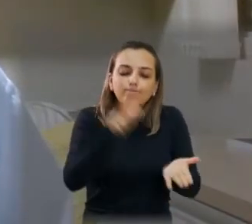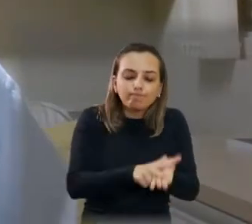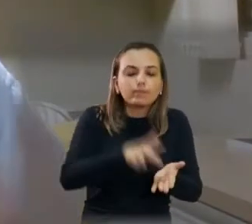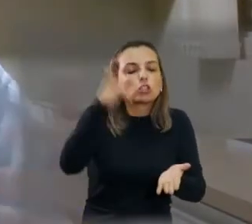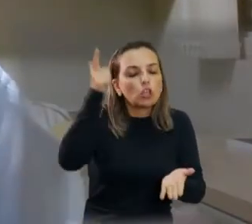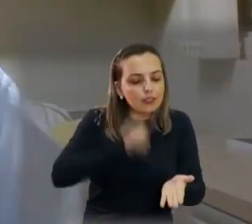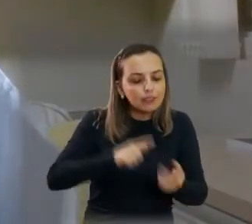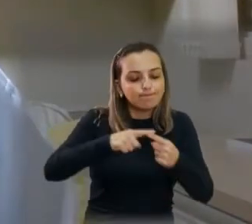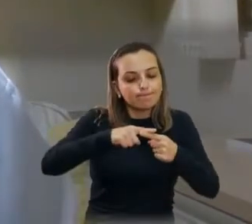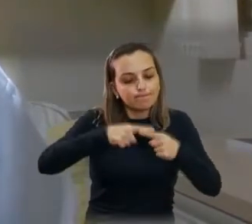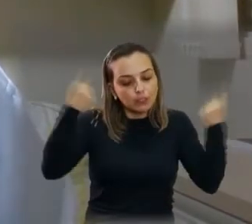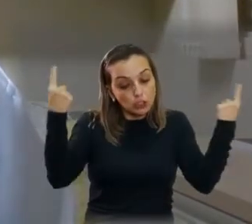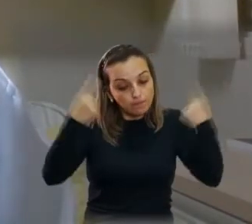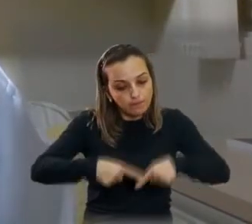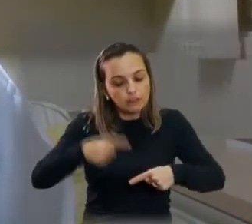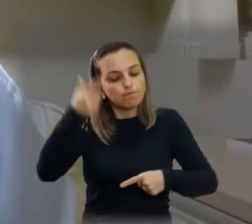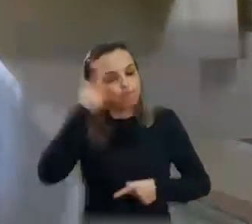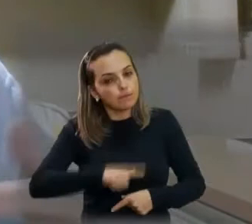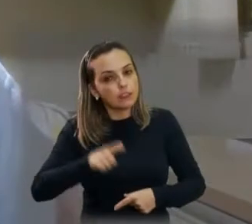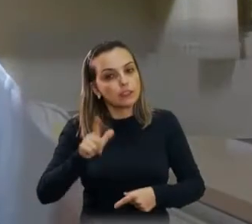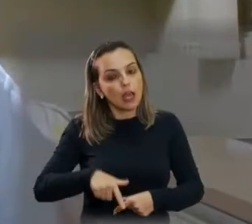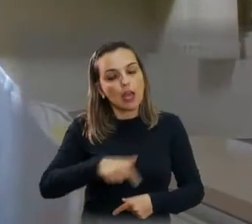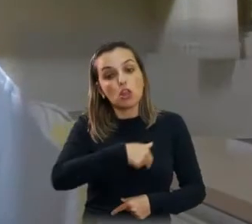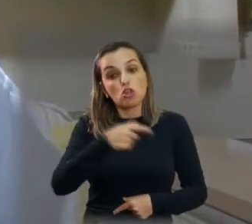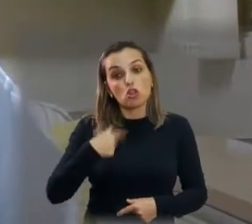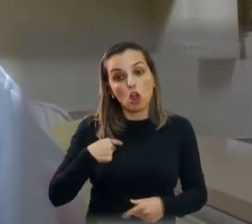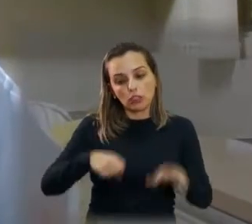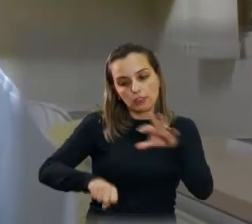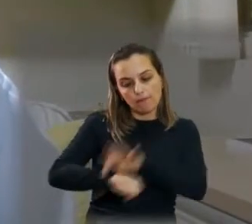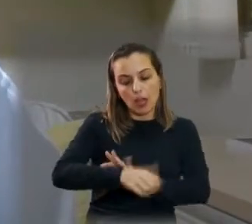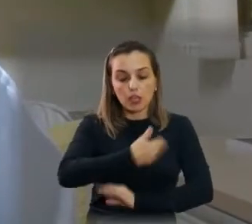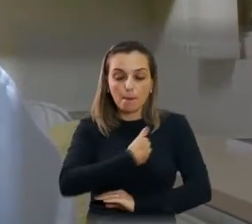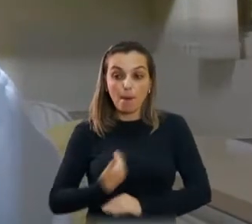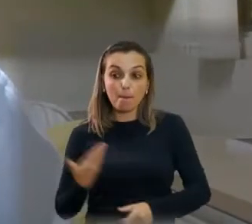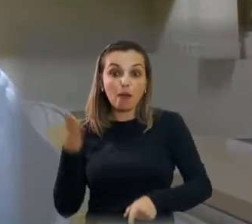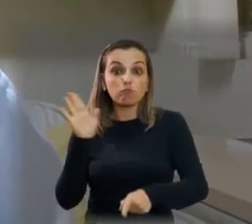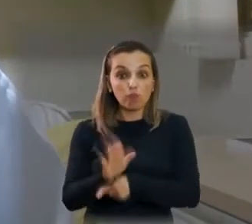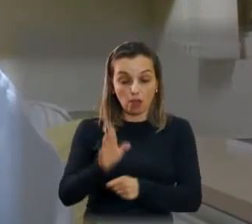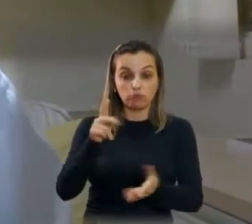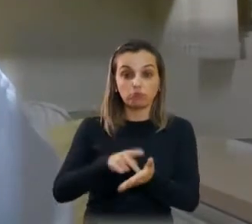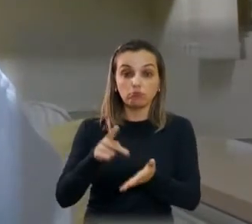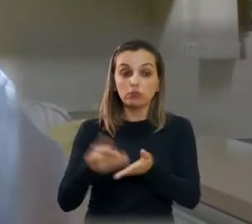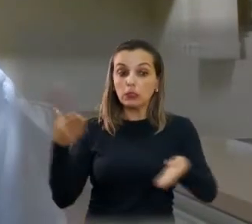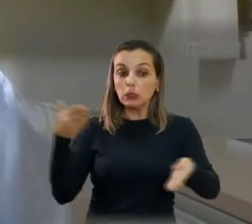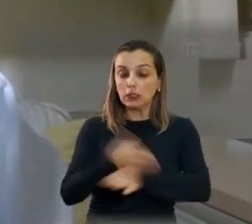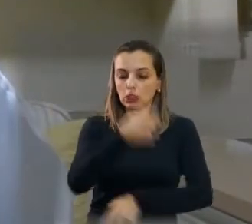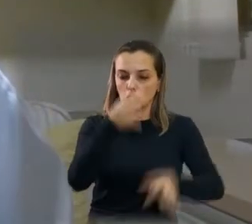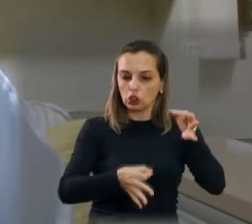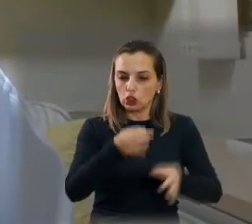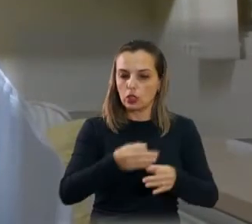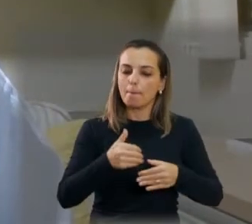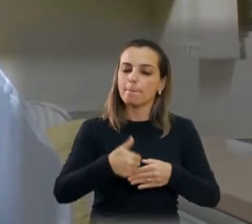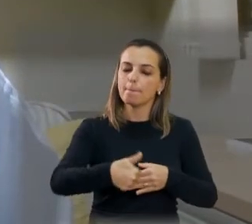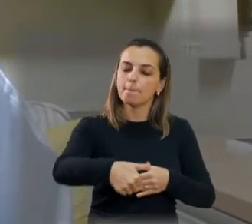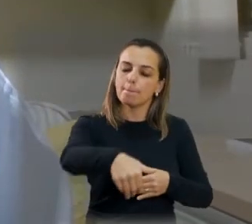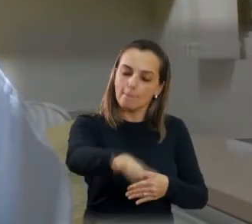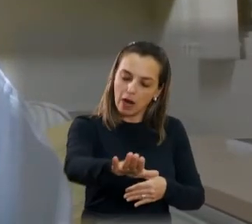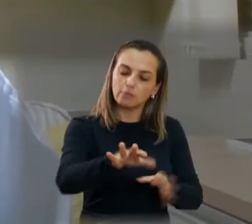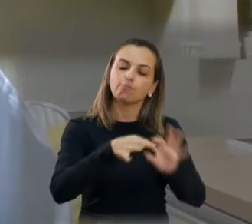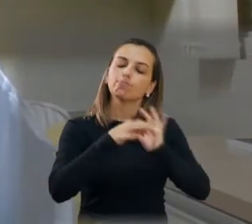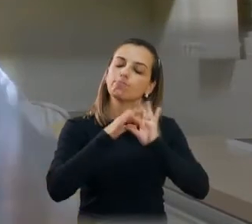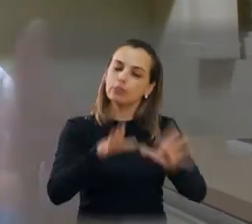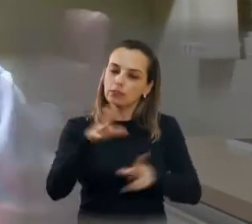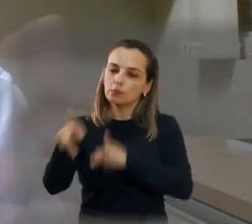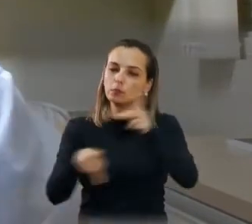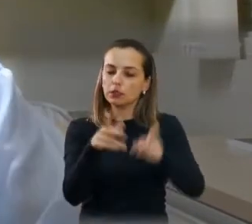desafio. E da parte da Defensoria e a nossa missão de contribuir para o acesso à justiça, seguimos ao inteiro dispor da